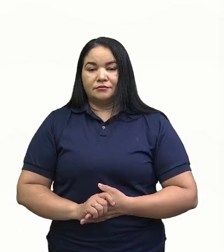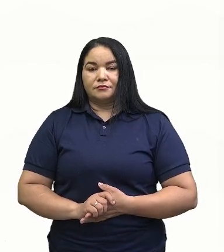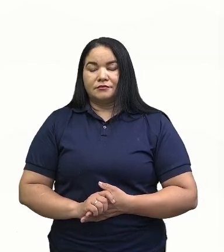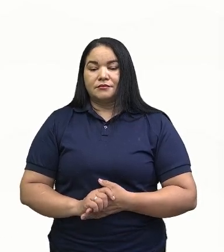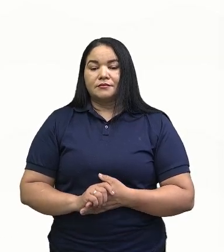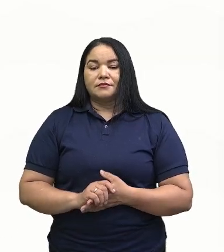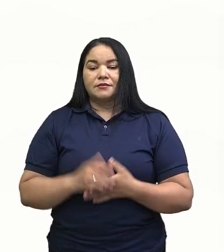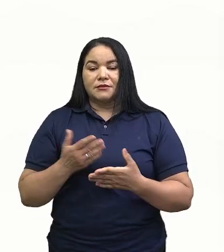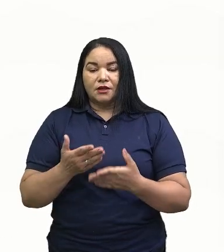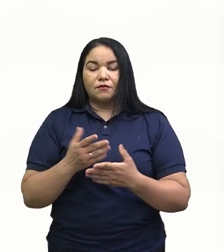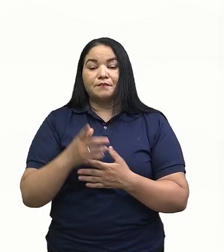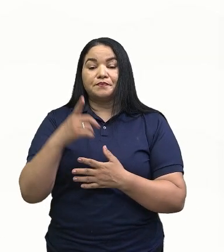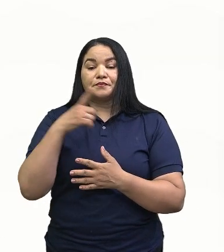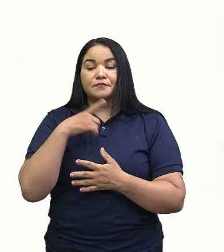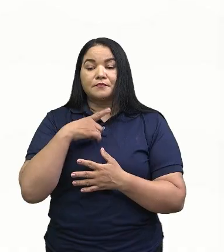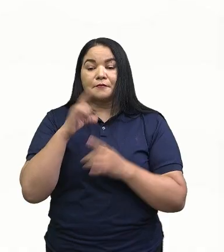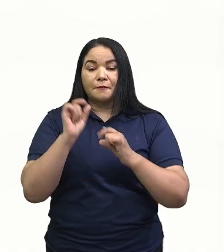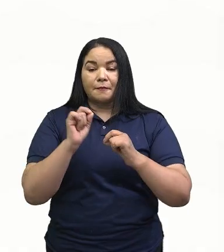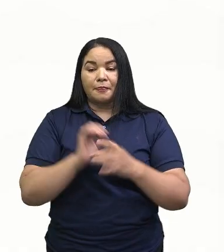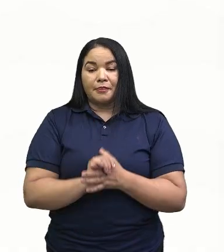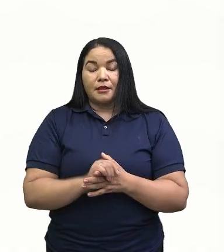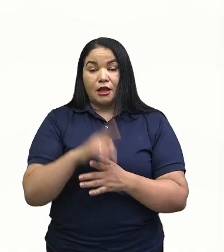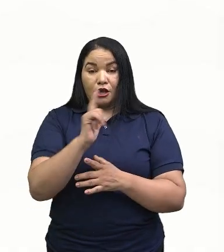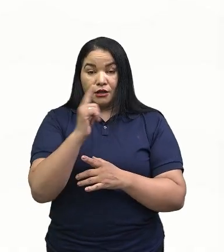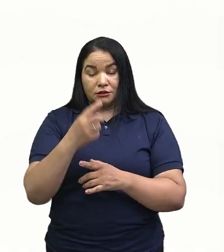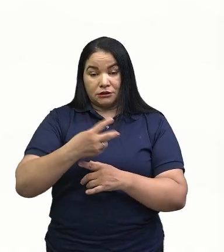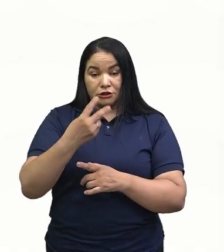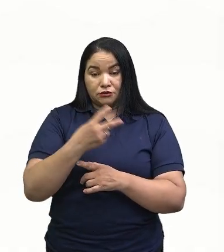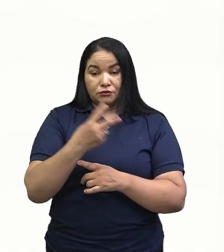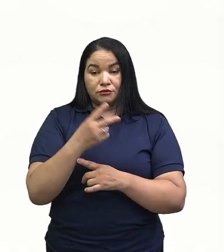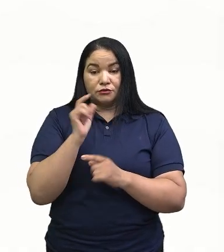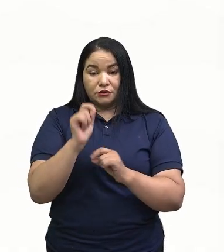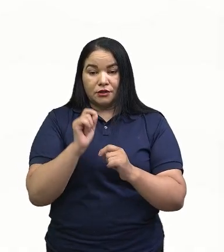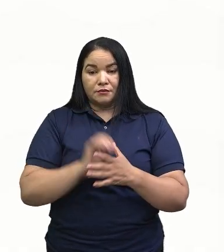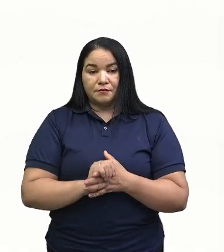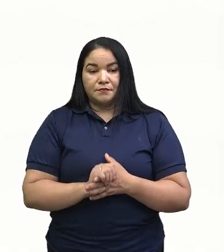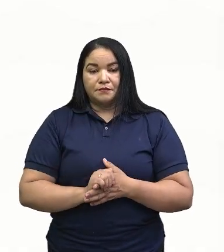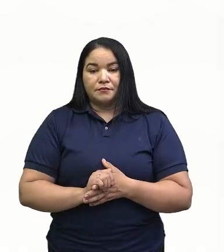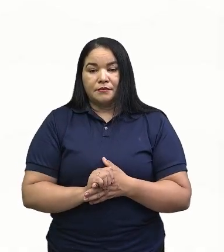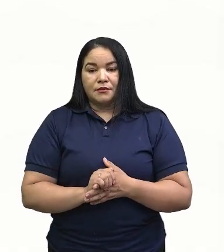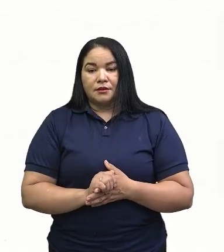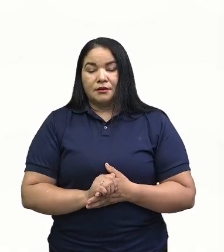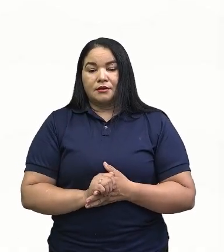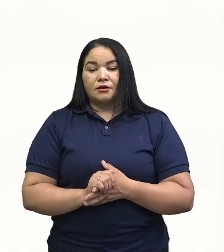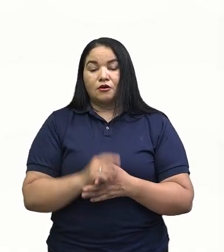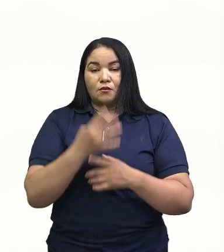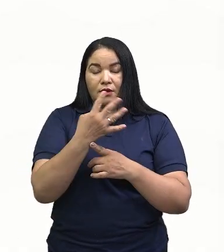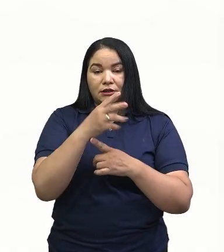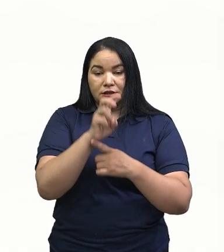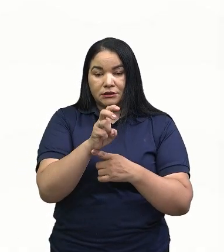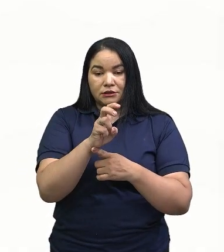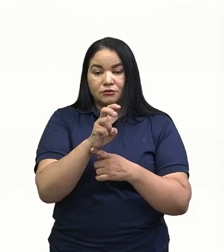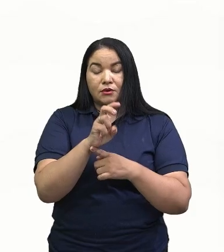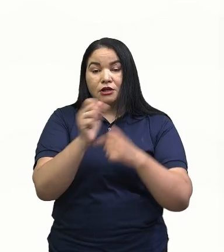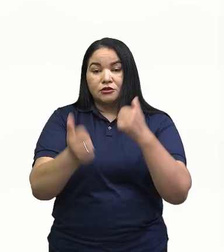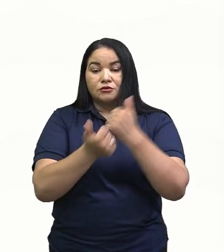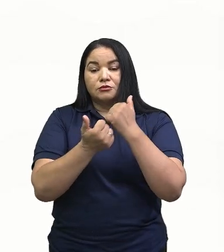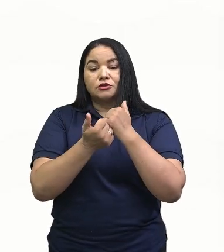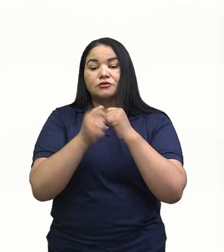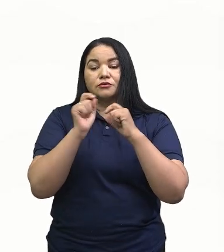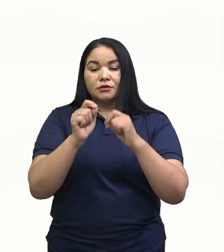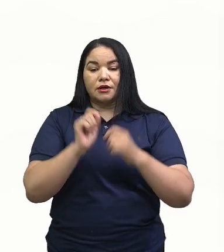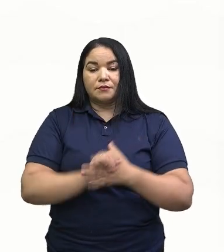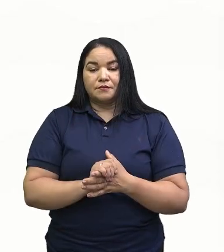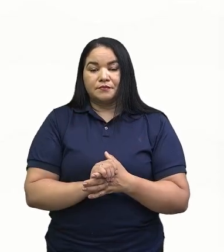Fahrenheit. Aí você tem, ó, na equação 2, no lugar do 45, você substitui e